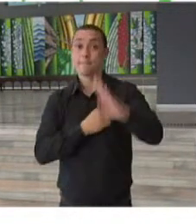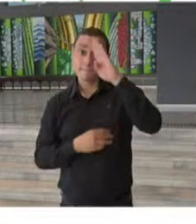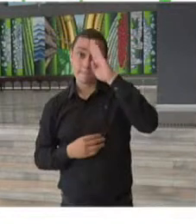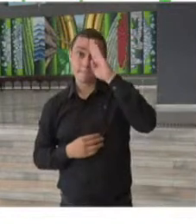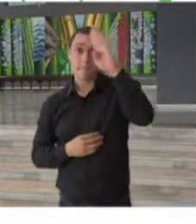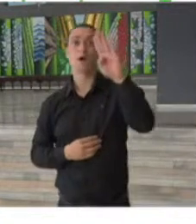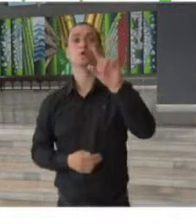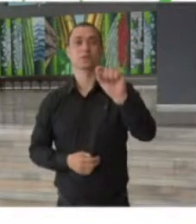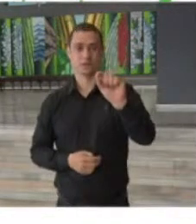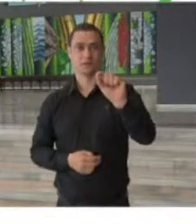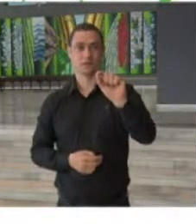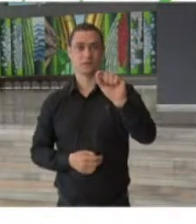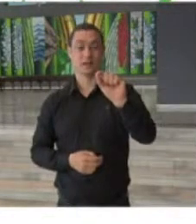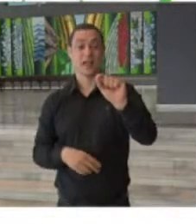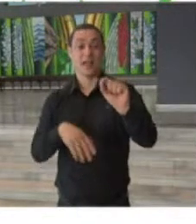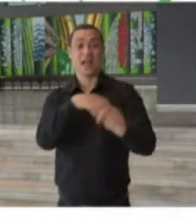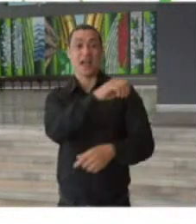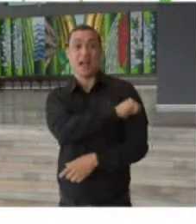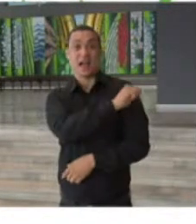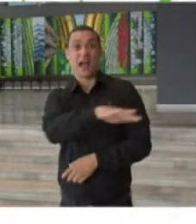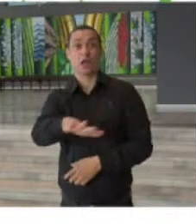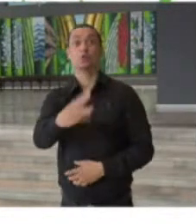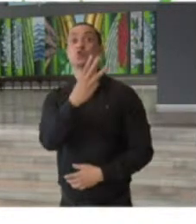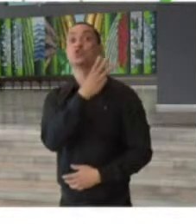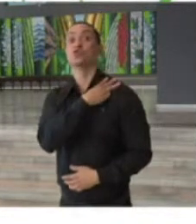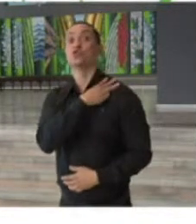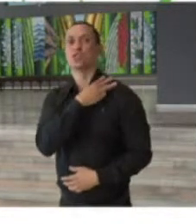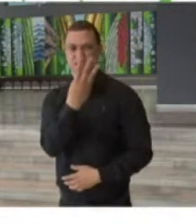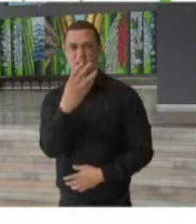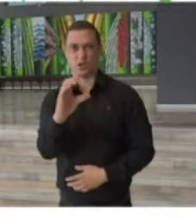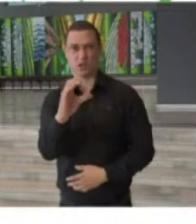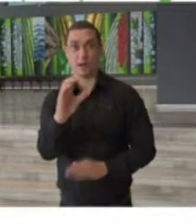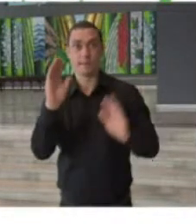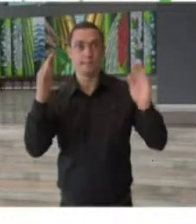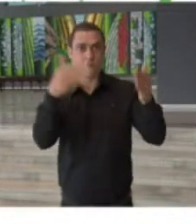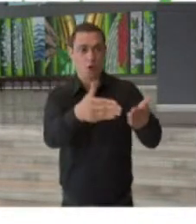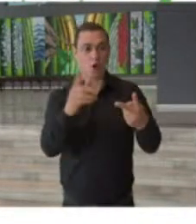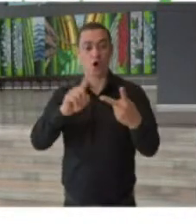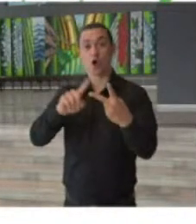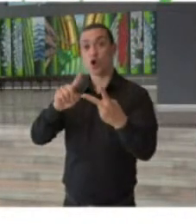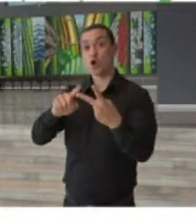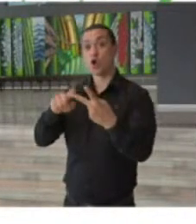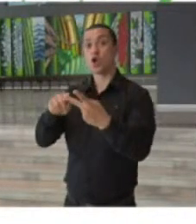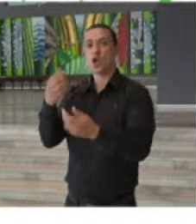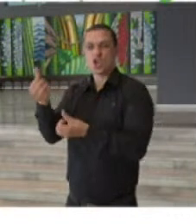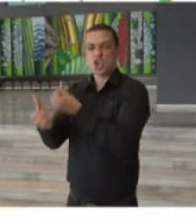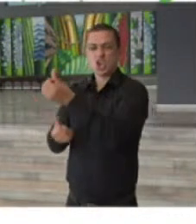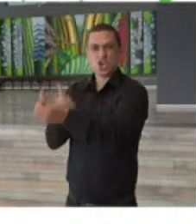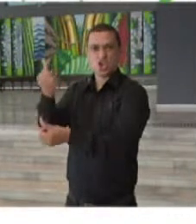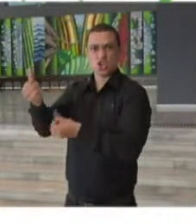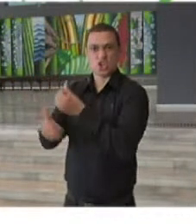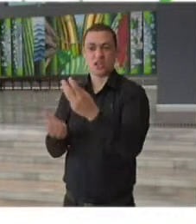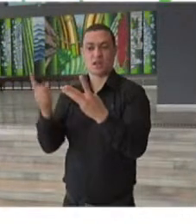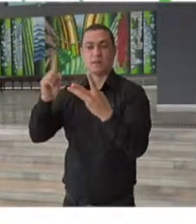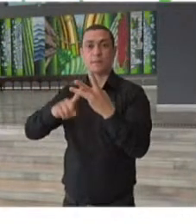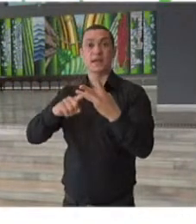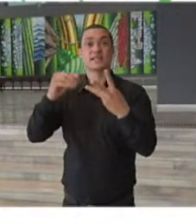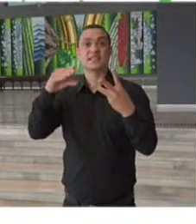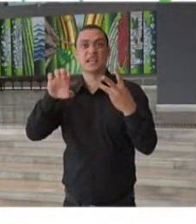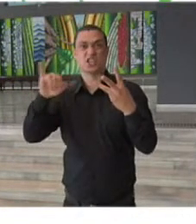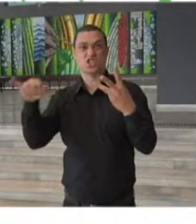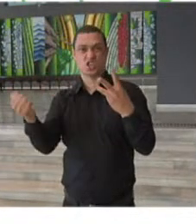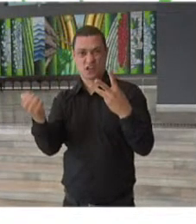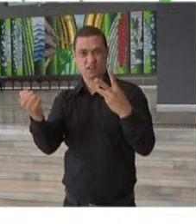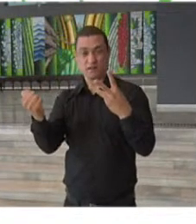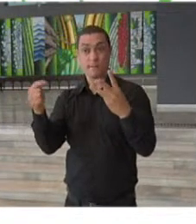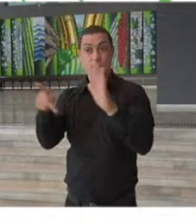preferencialmente aos alunos do terceiro ano do ensino médio, educação de jovens e adultos e centros de educação de jovens e adultos, da